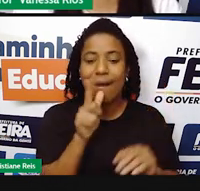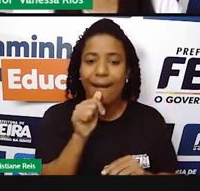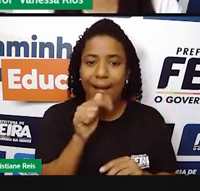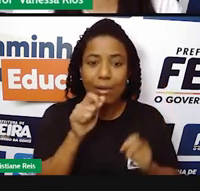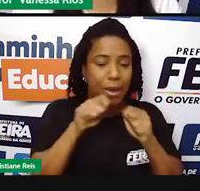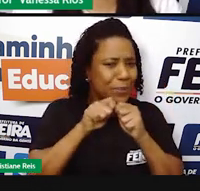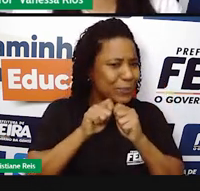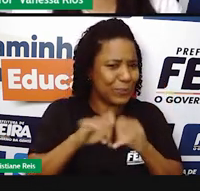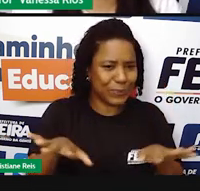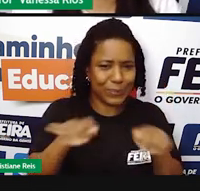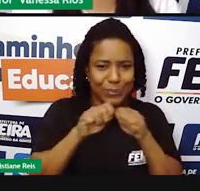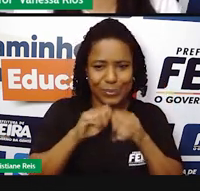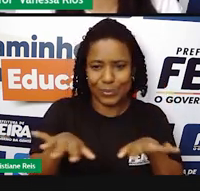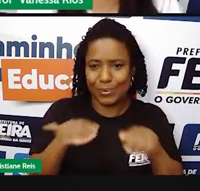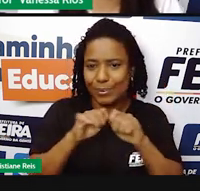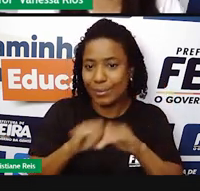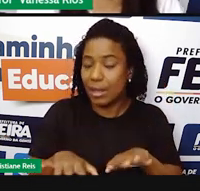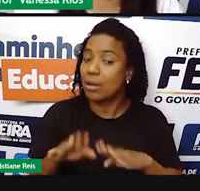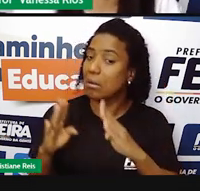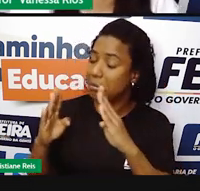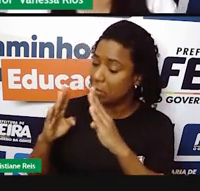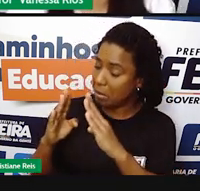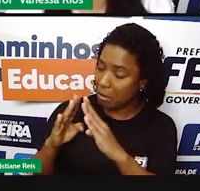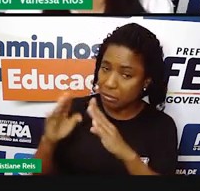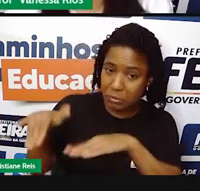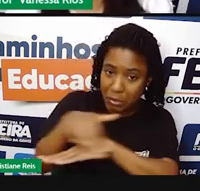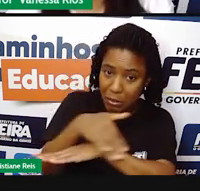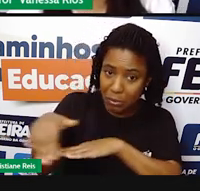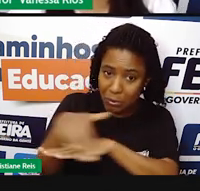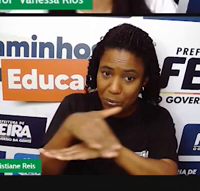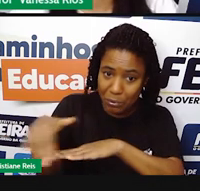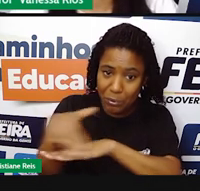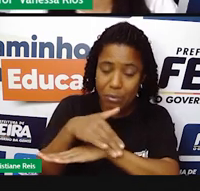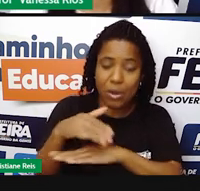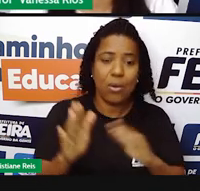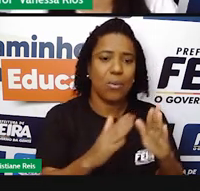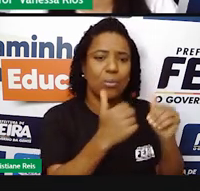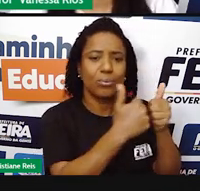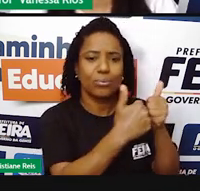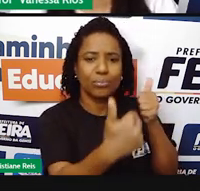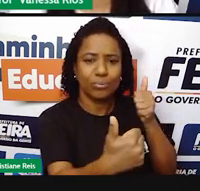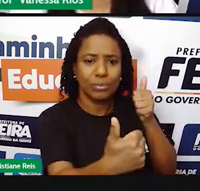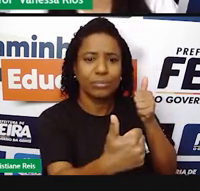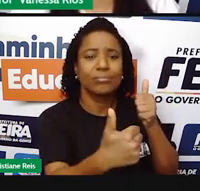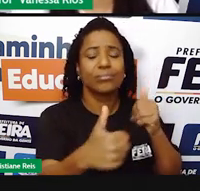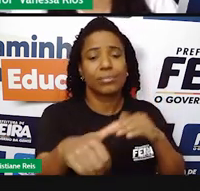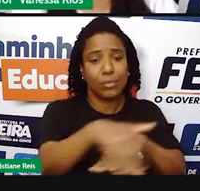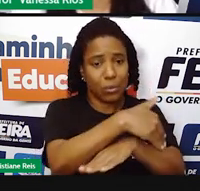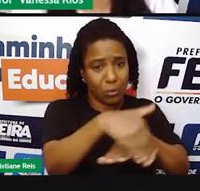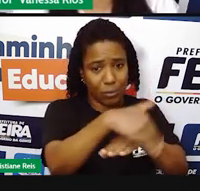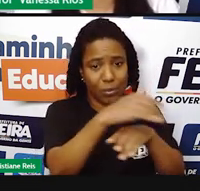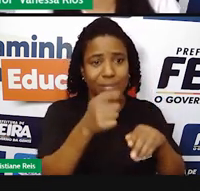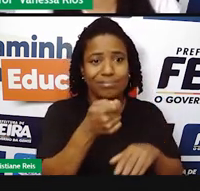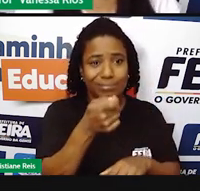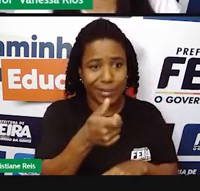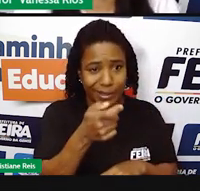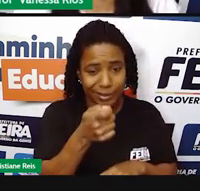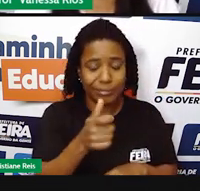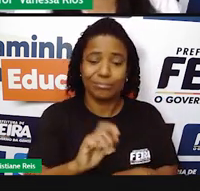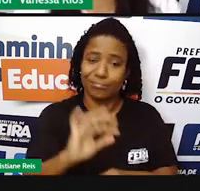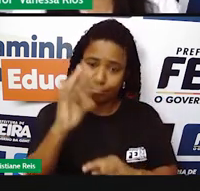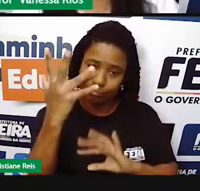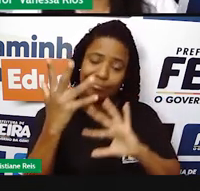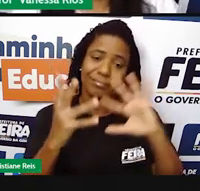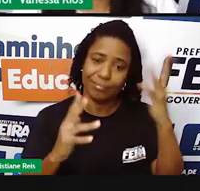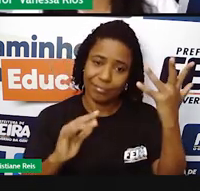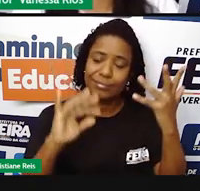desperdício de água aí pode estar acontecendo na sua rua ou na rua vizinha, né? É algo que foi mostrado acontecendo em outras cidades,